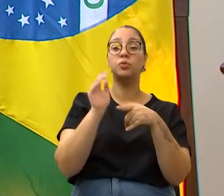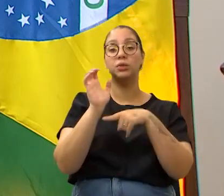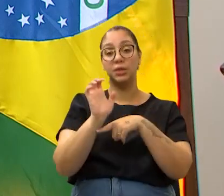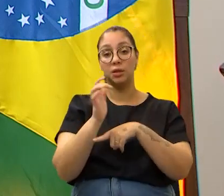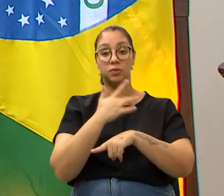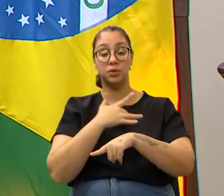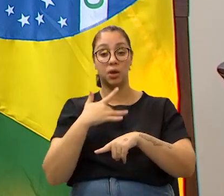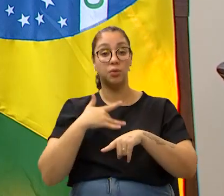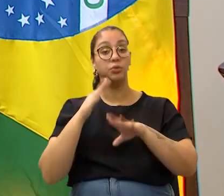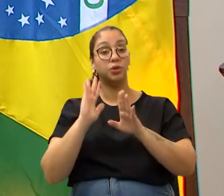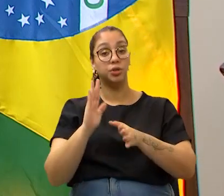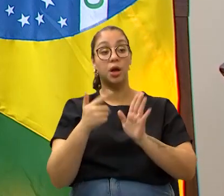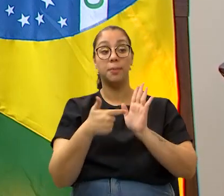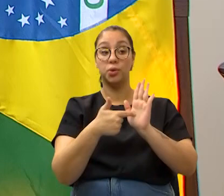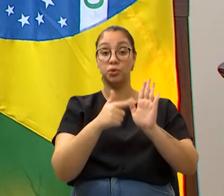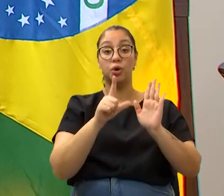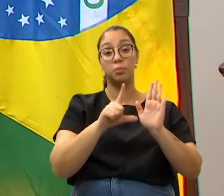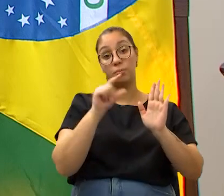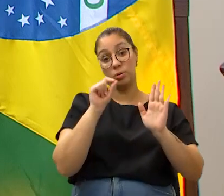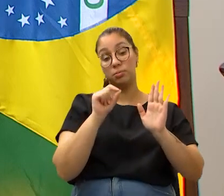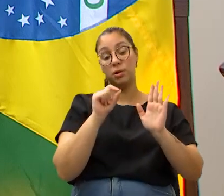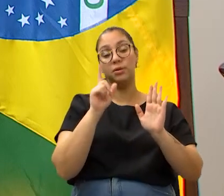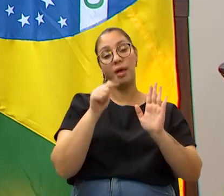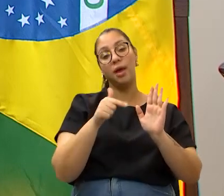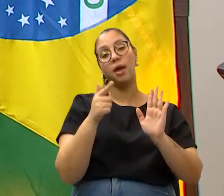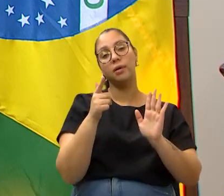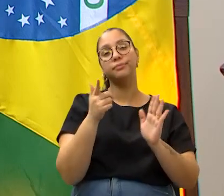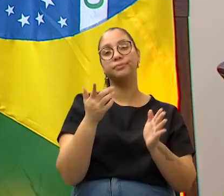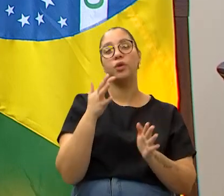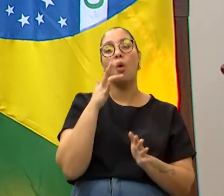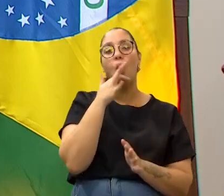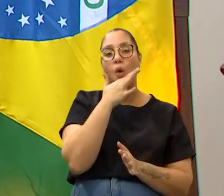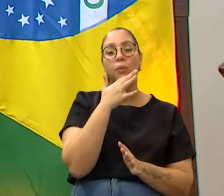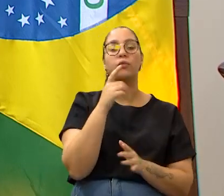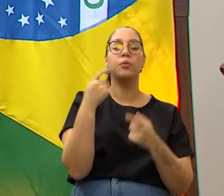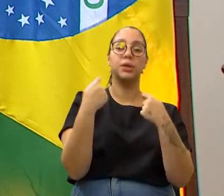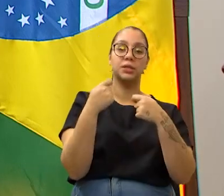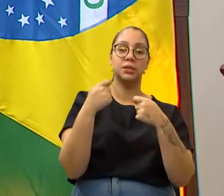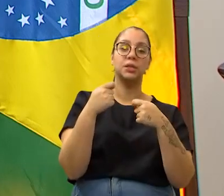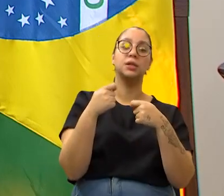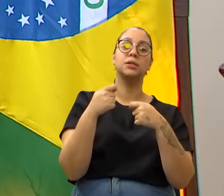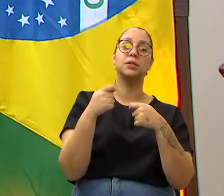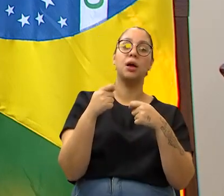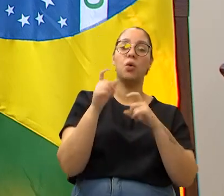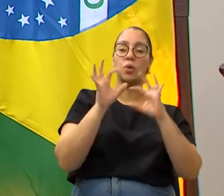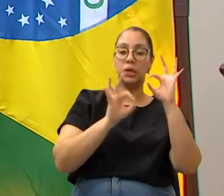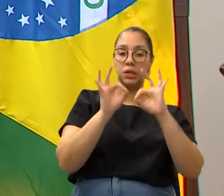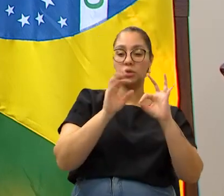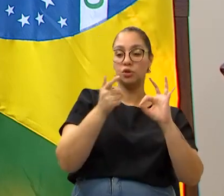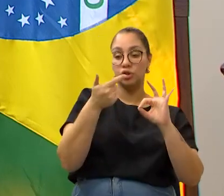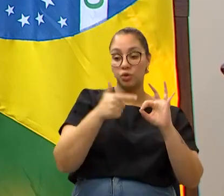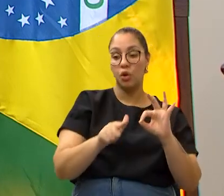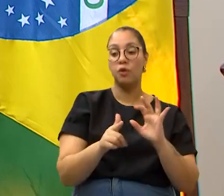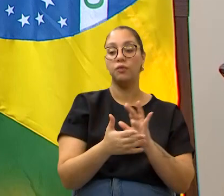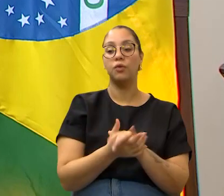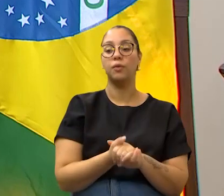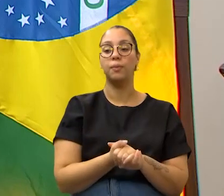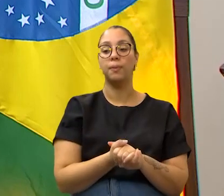havia sinalizado com essa possibilidade. É óbvio que depende de uma reorganização administrativa,